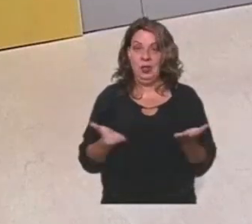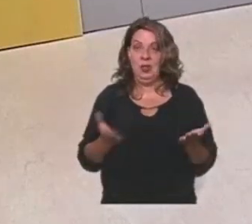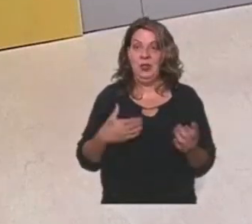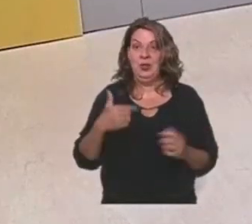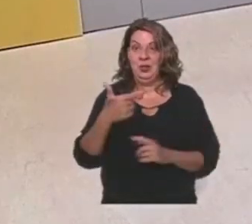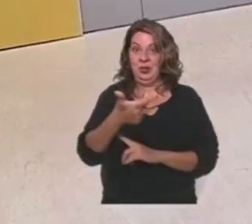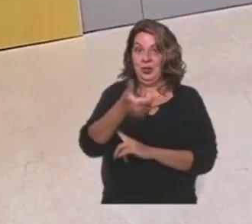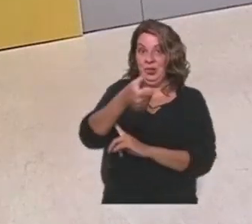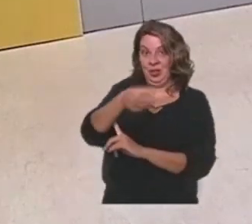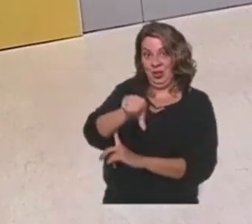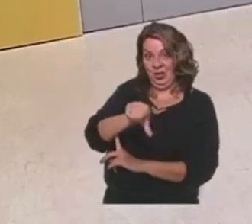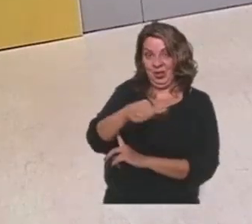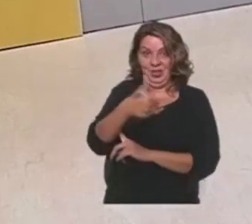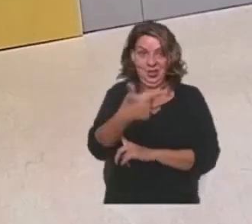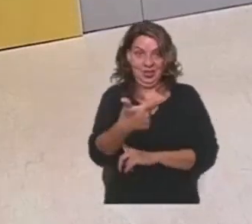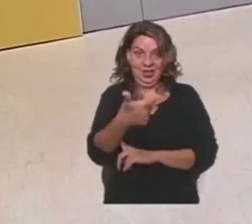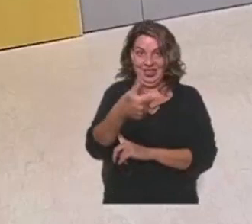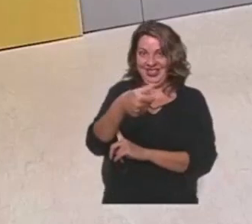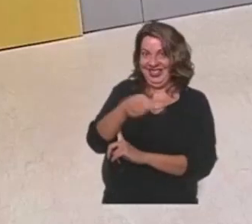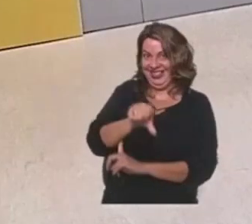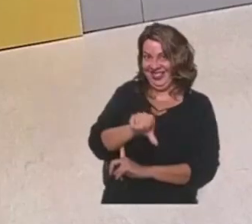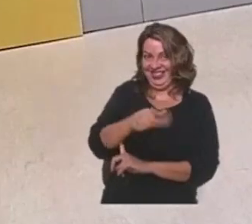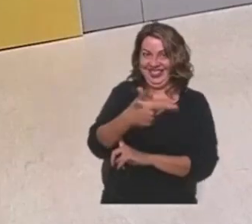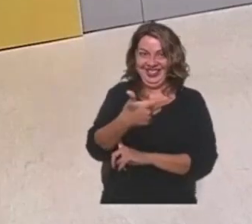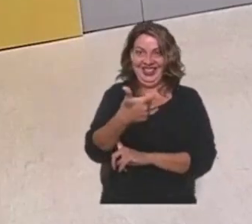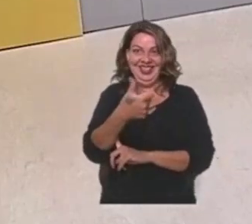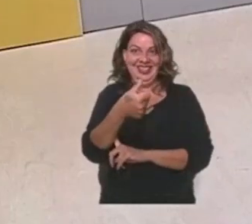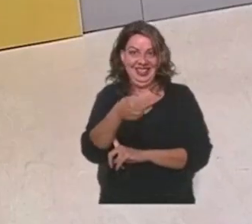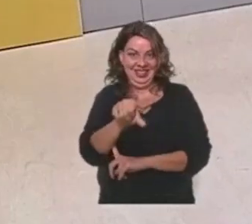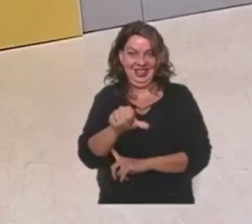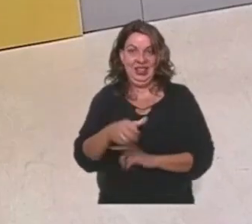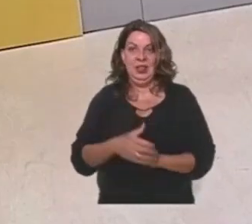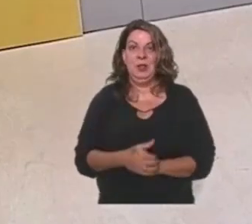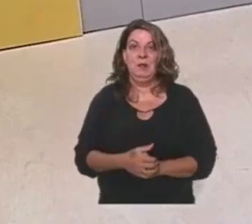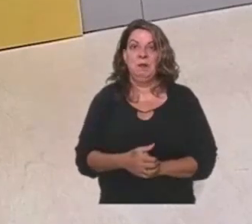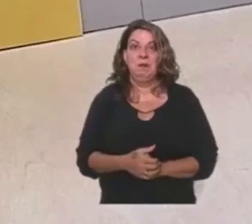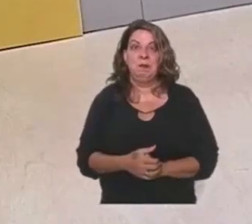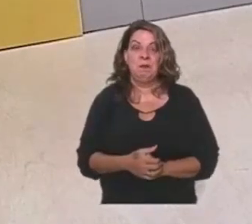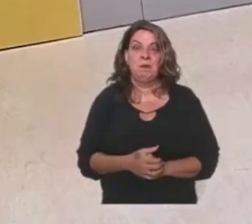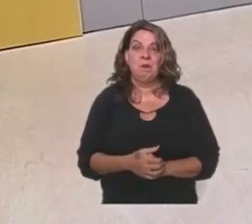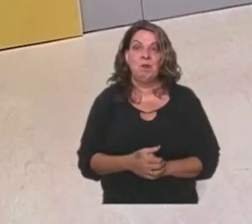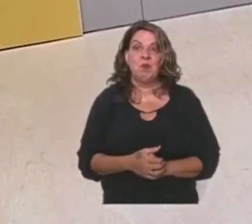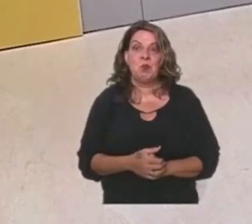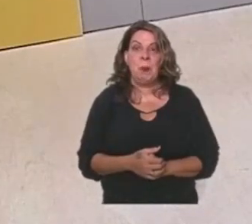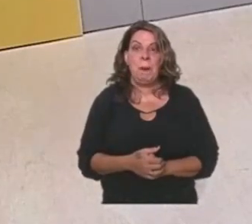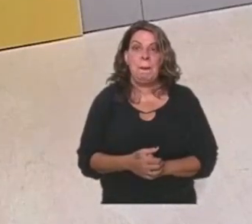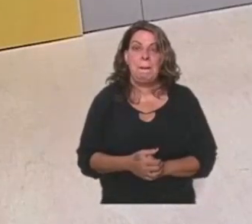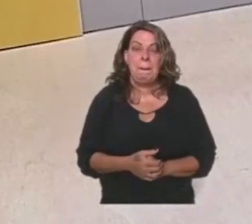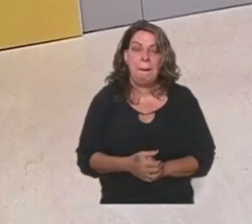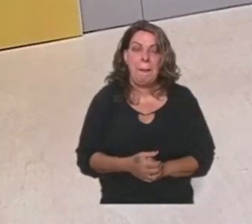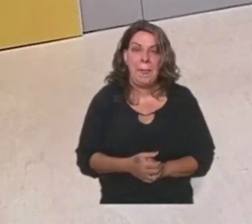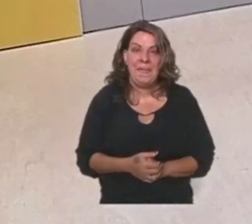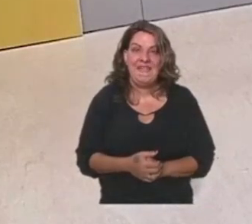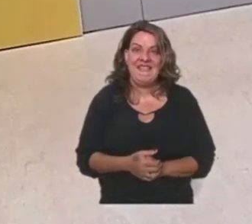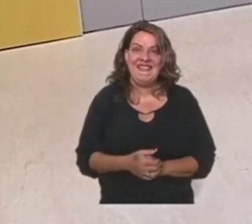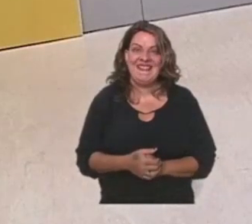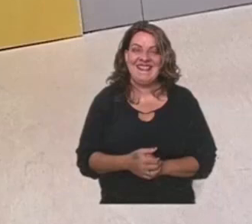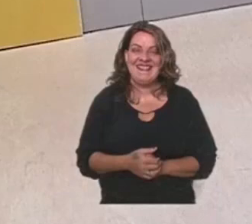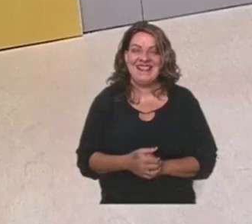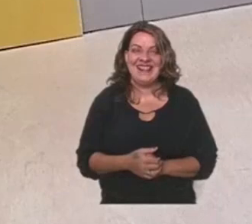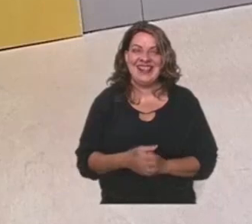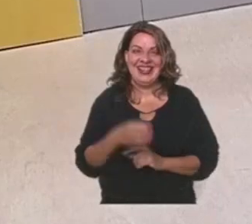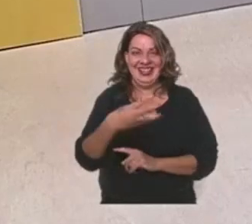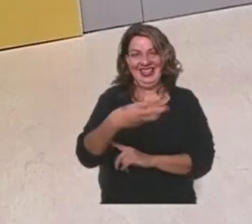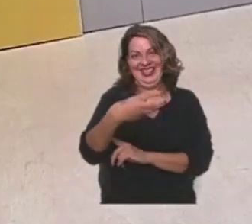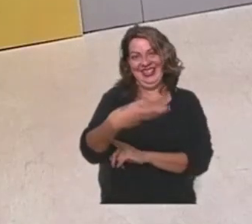no 29 agora, marque aí, 29. Passa a caneta ou clica aí no nosso aplicativo no 29. E o 43,